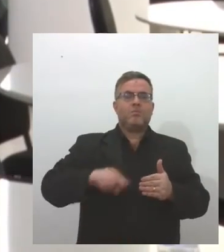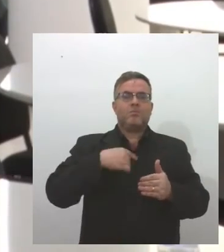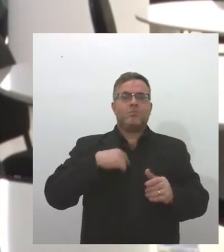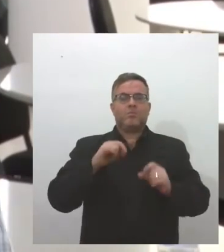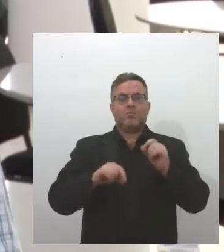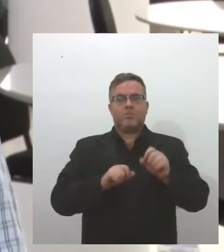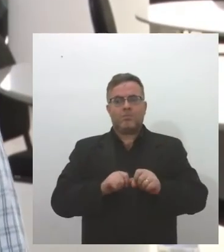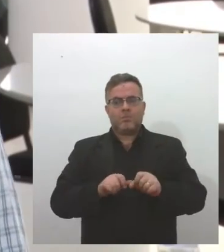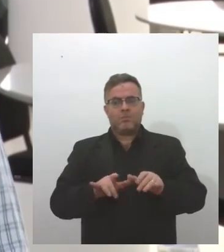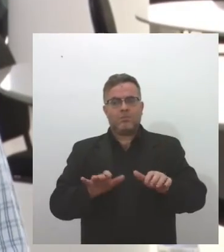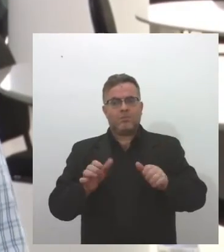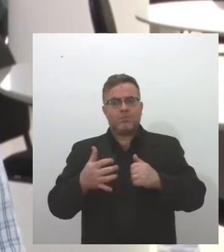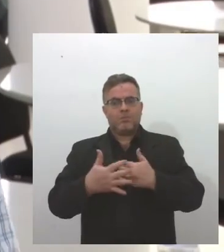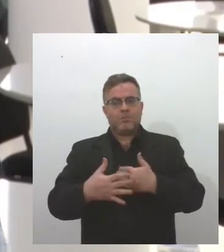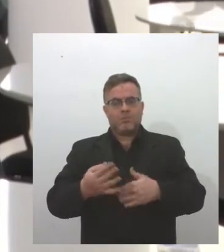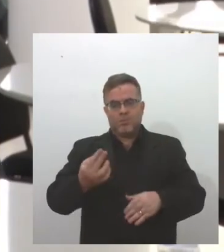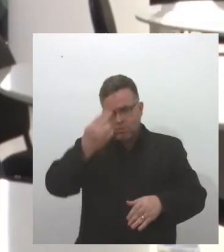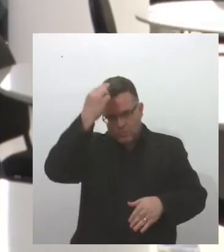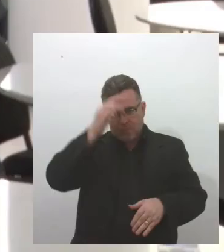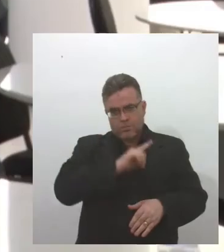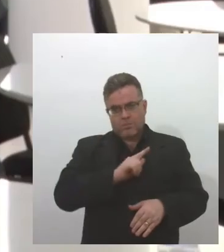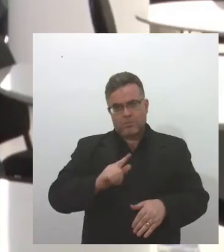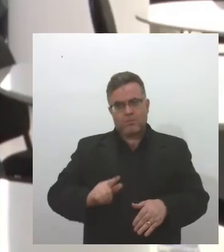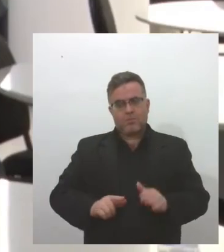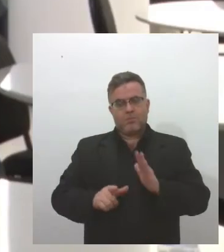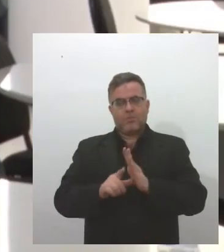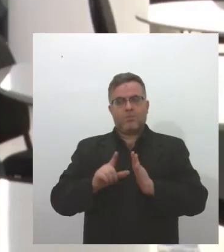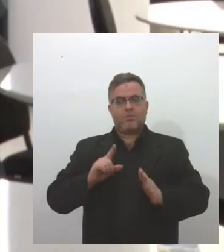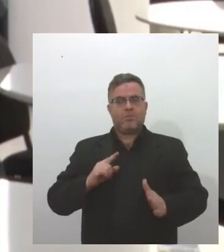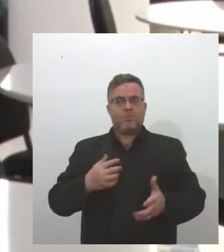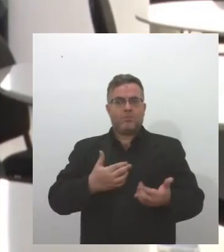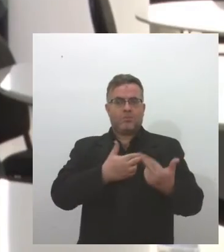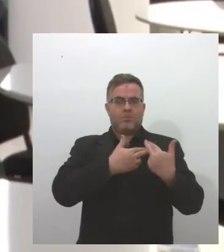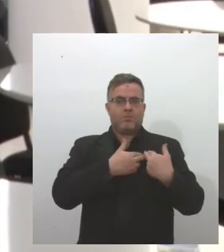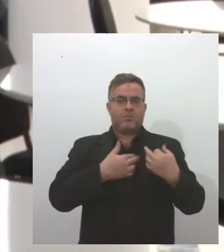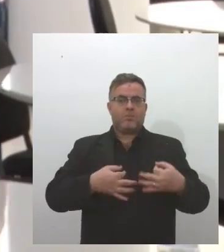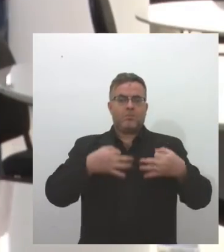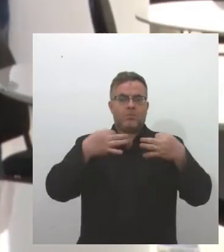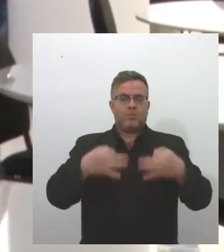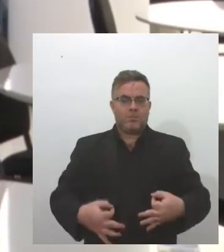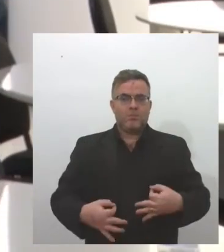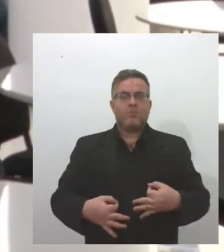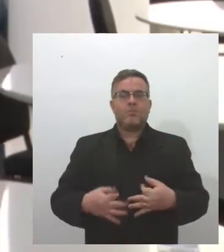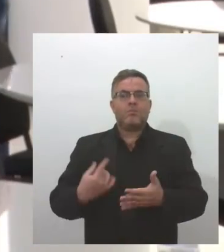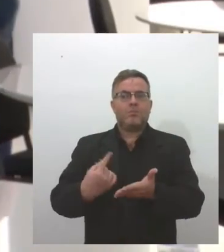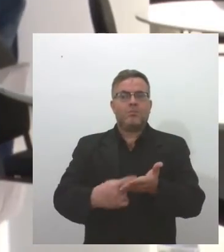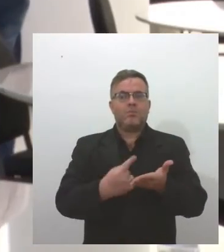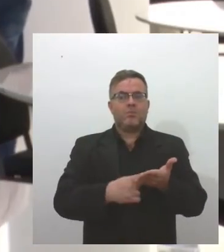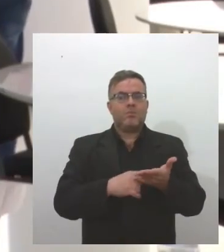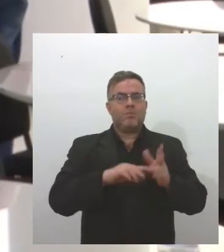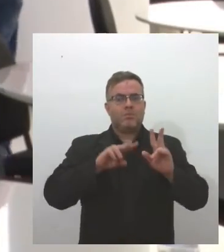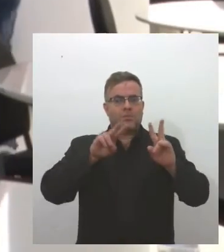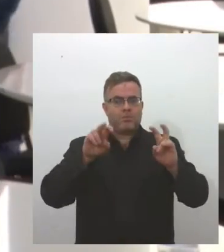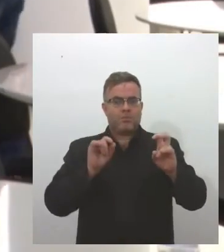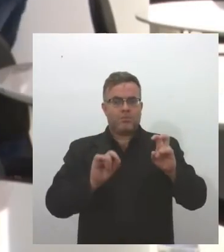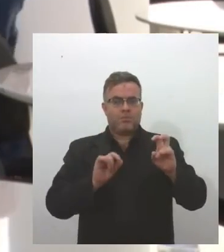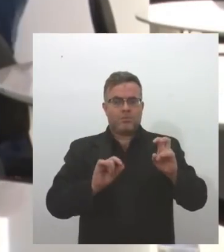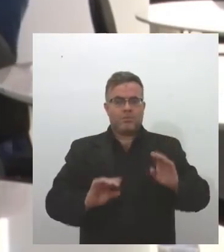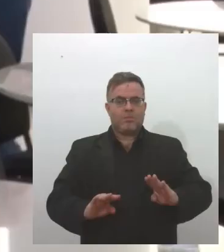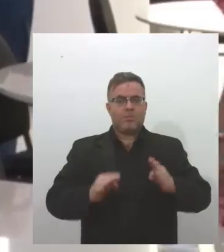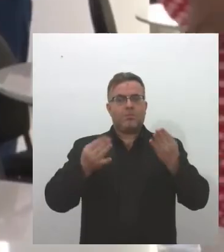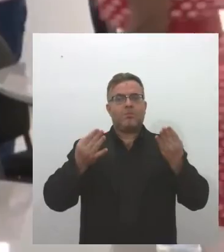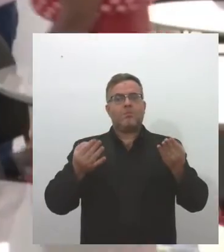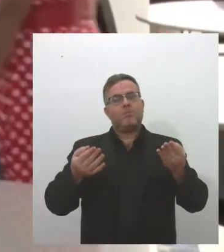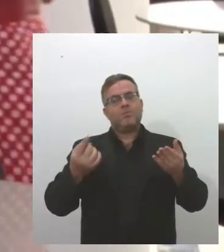pandemia e o governador Belivaldo Chagas tem desde o início tido muita responsabilidade com essas questões, porque eventos, ele requer